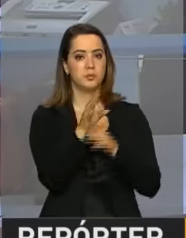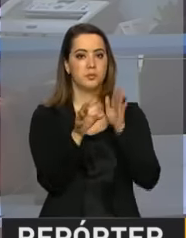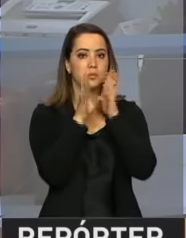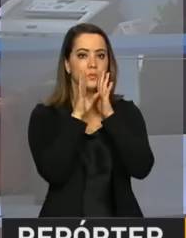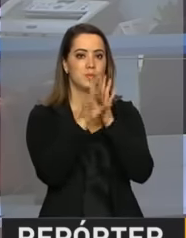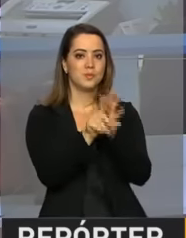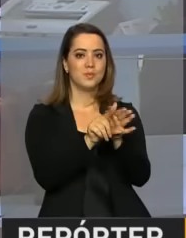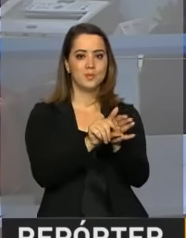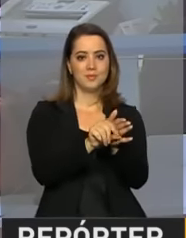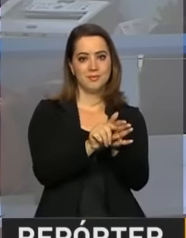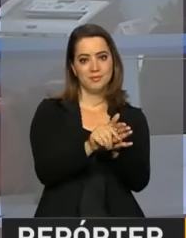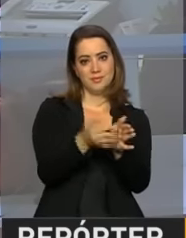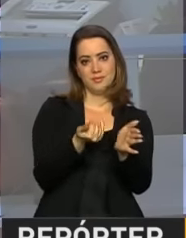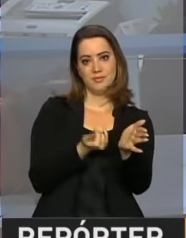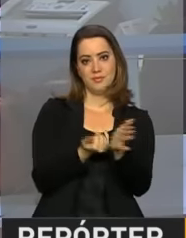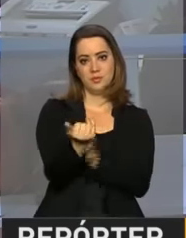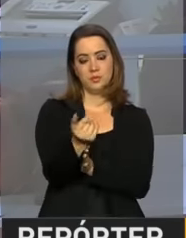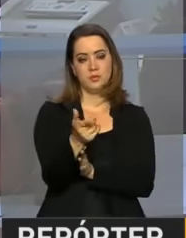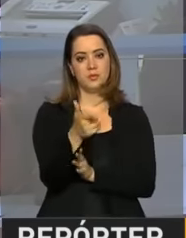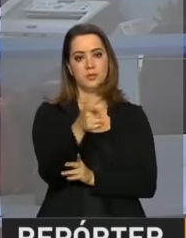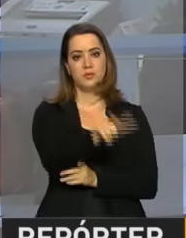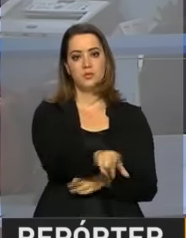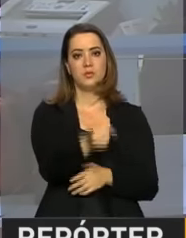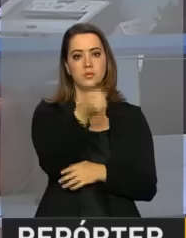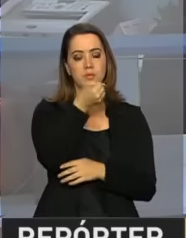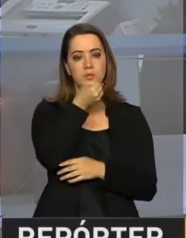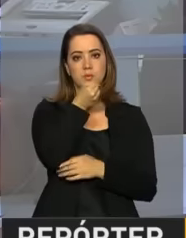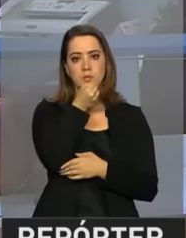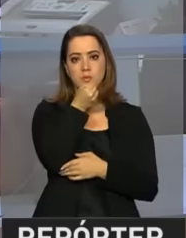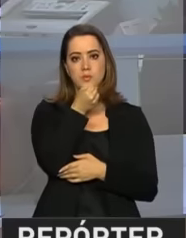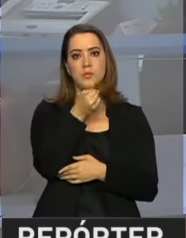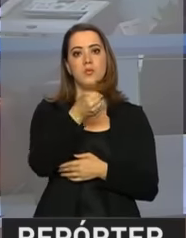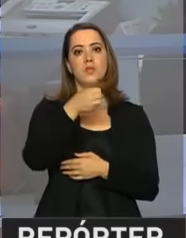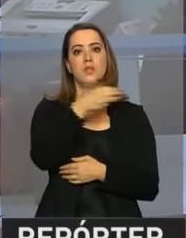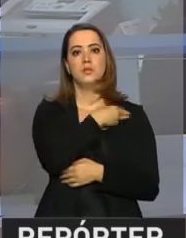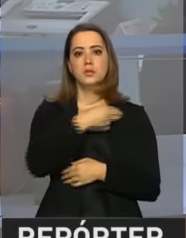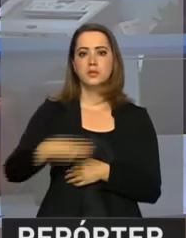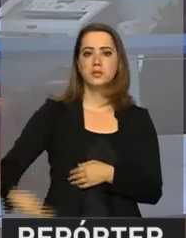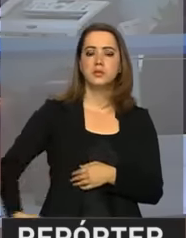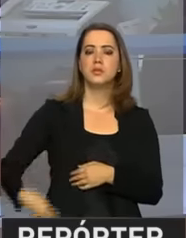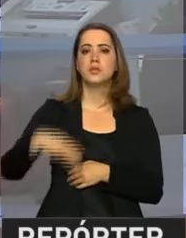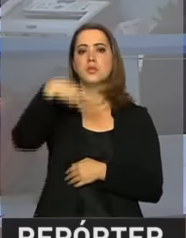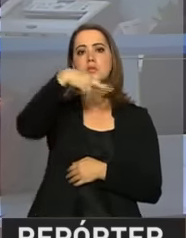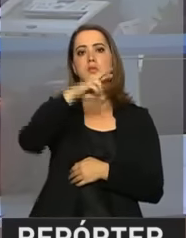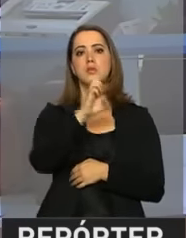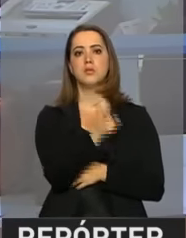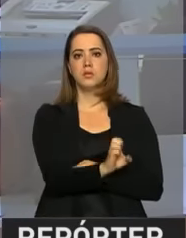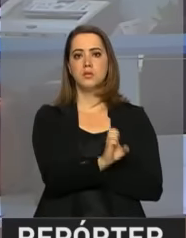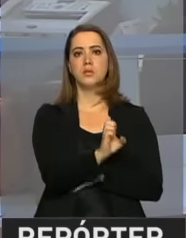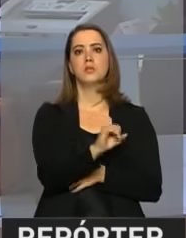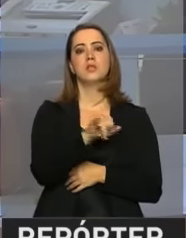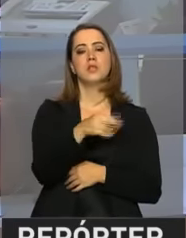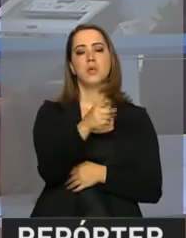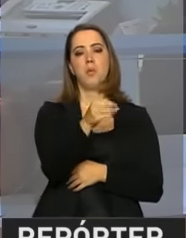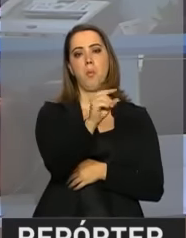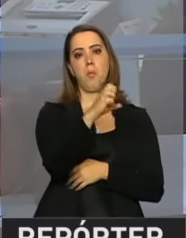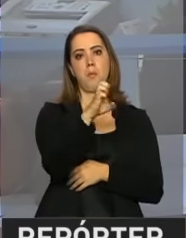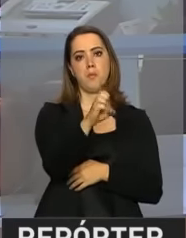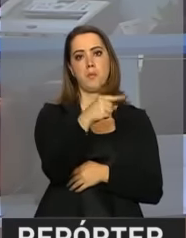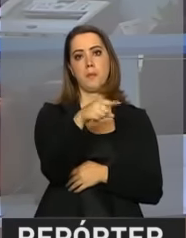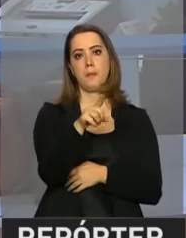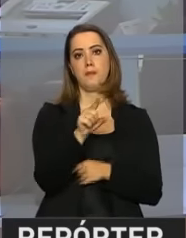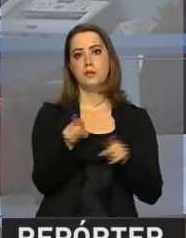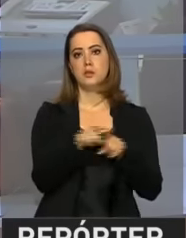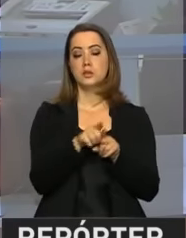também as novidades em nossas redes sociais. Veja agora a reapresentação da entrevista do ministro das Relações Exteriores,